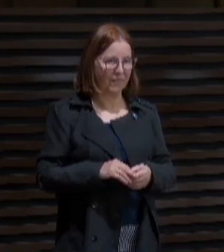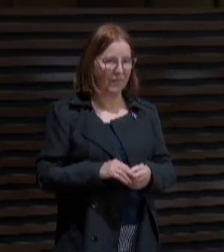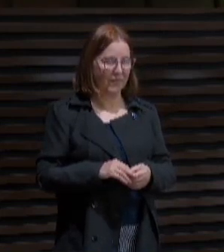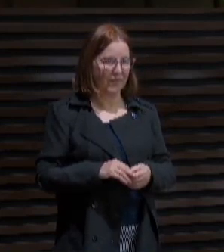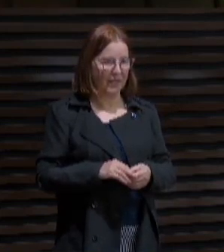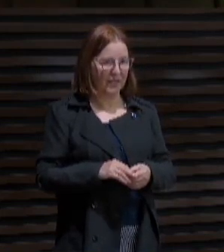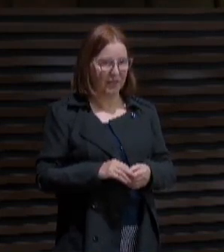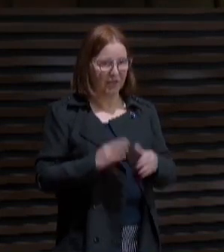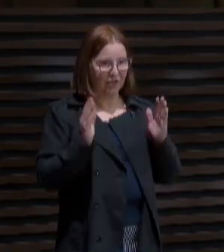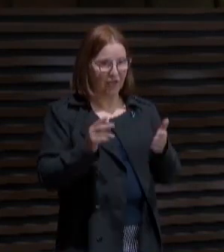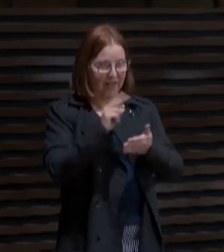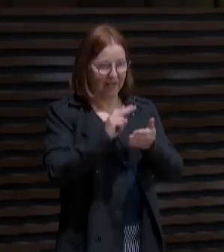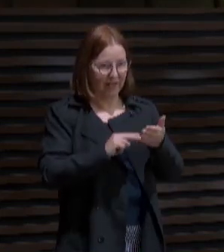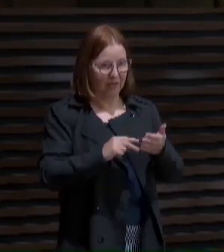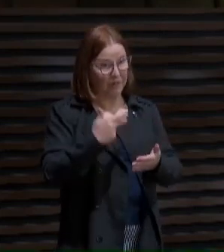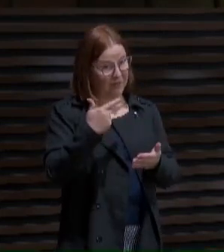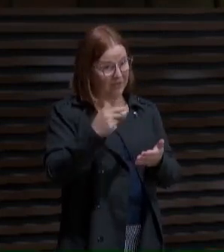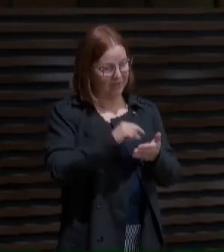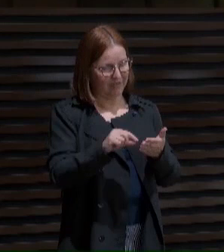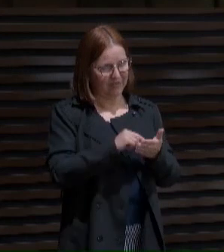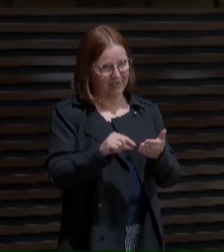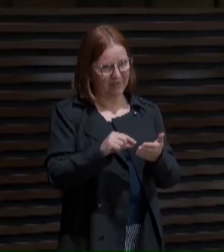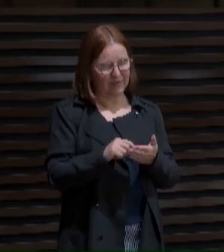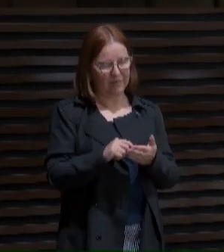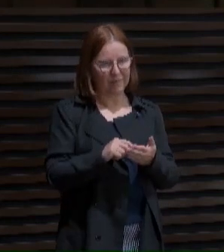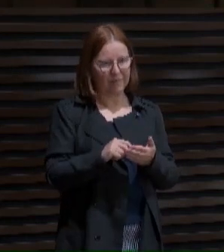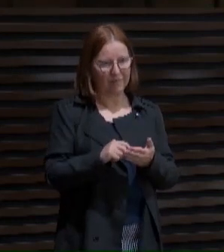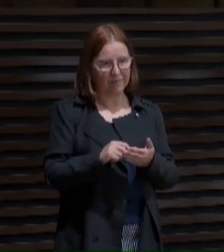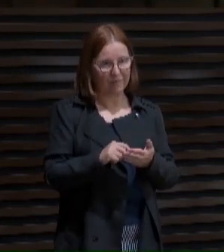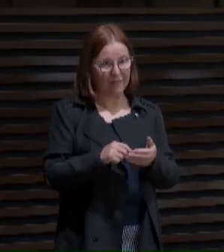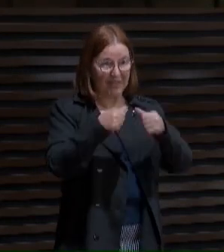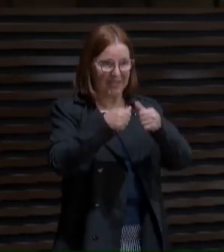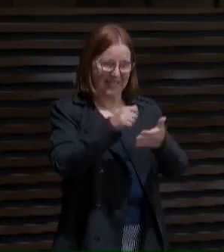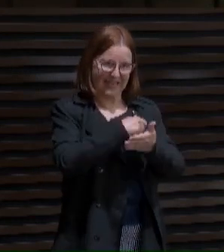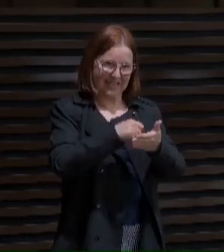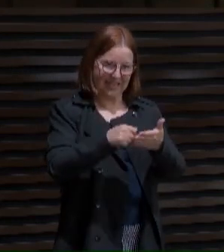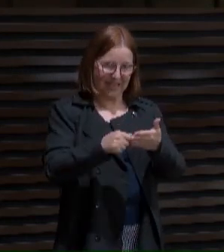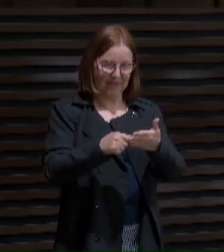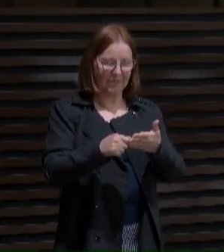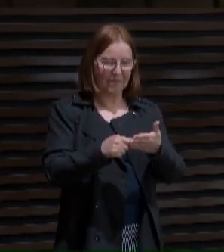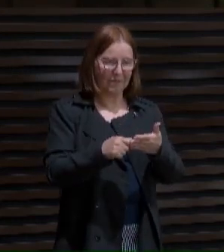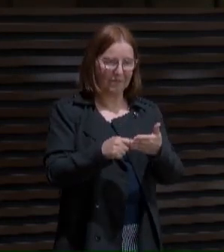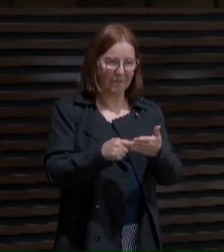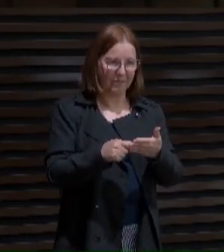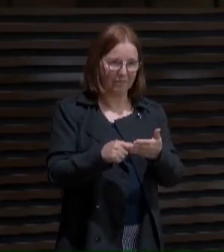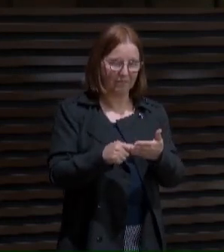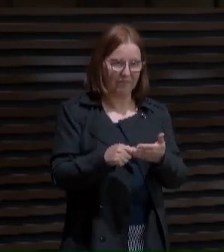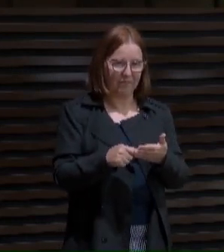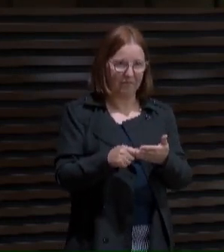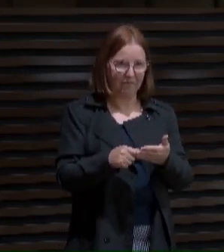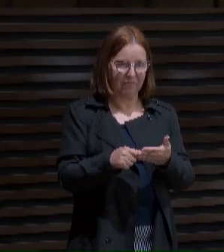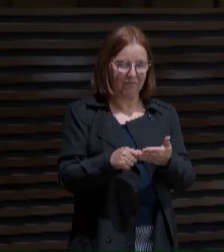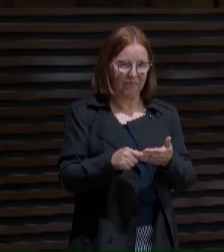anteriores, versículos 18, 19 e 20, está escrito ali: embaixadores